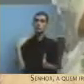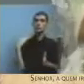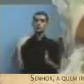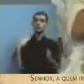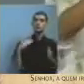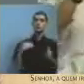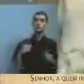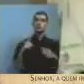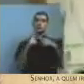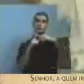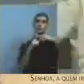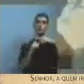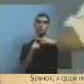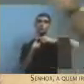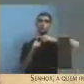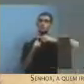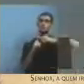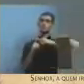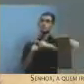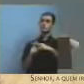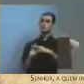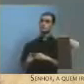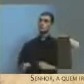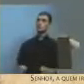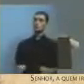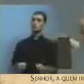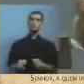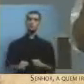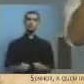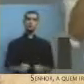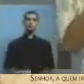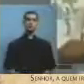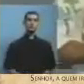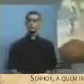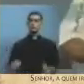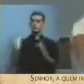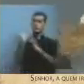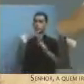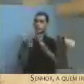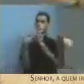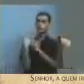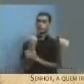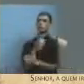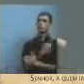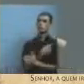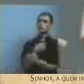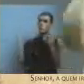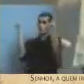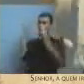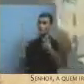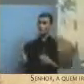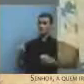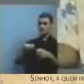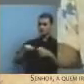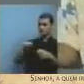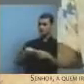de modo especial capítulo 2 a partir do versículo 14, ele que é a nossa paz, que fez de vários povos